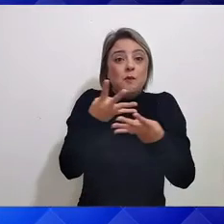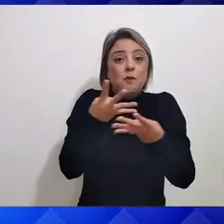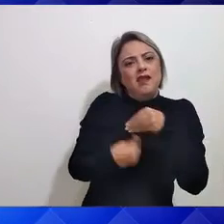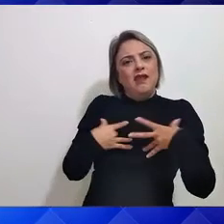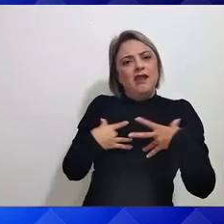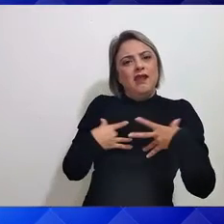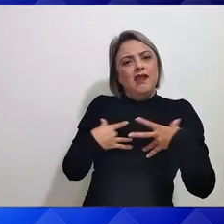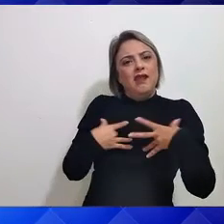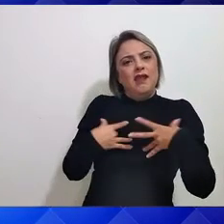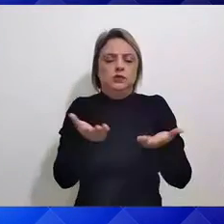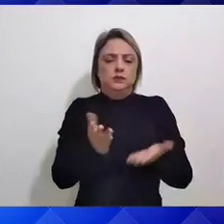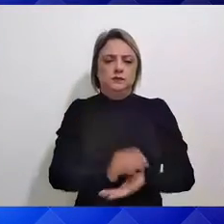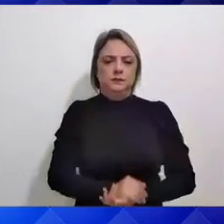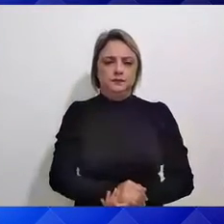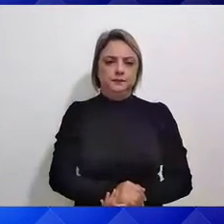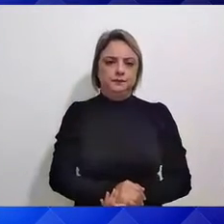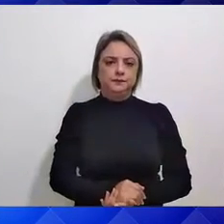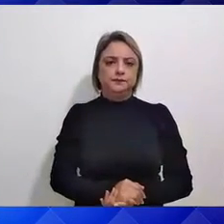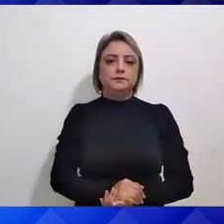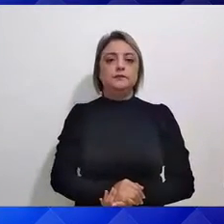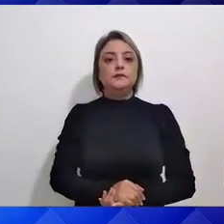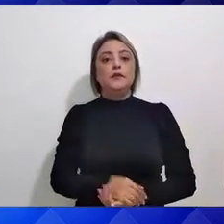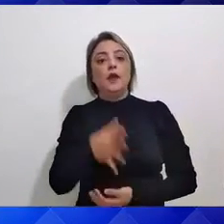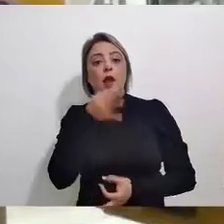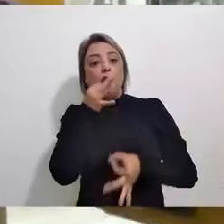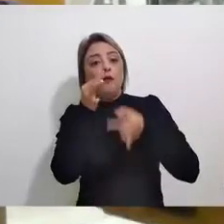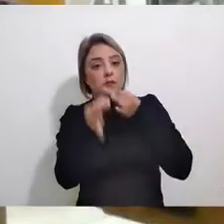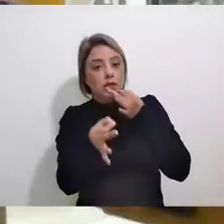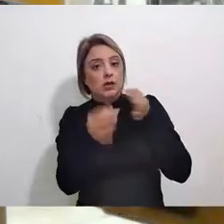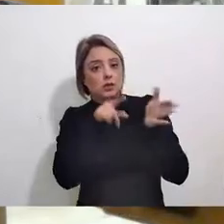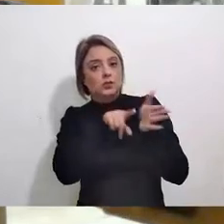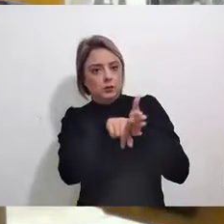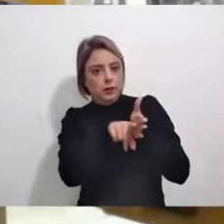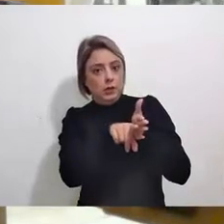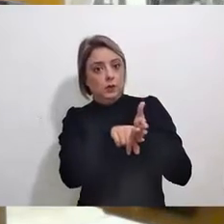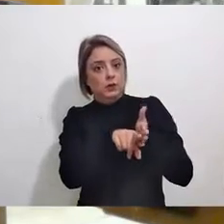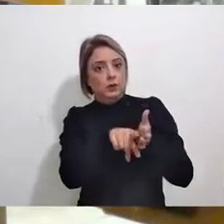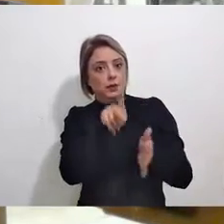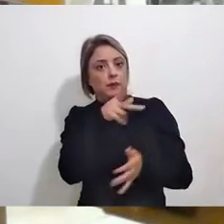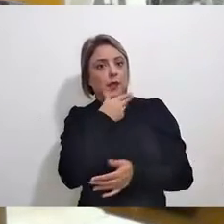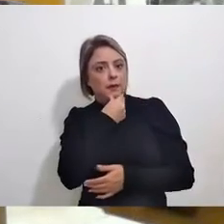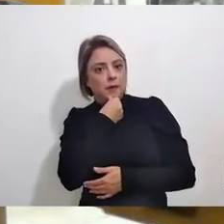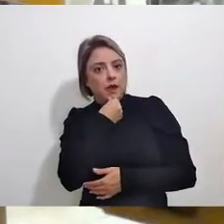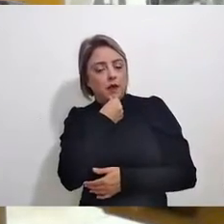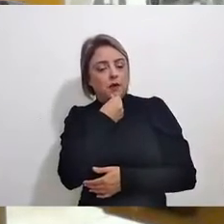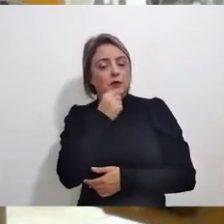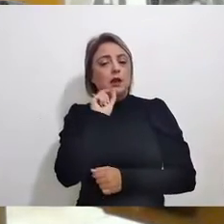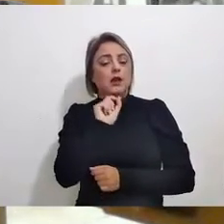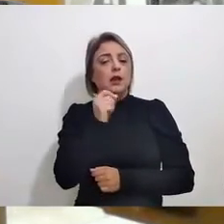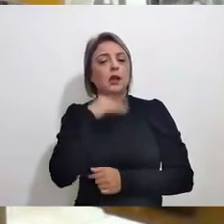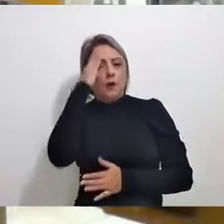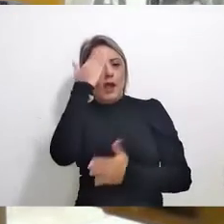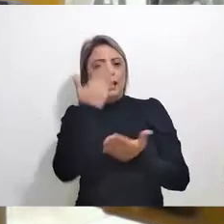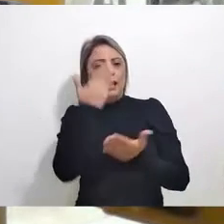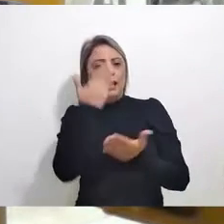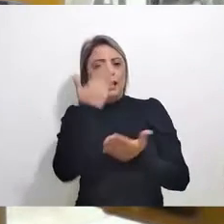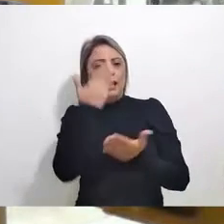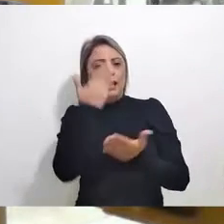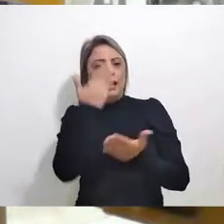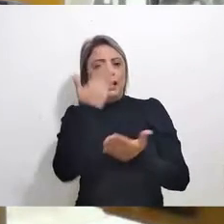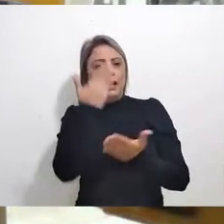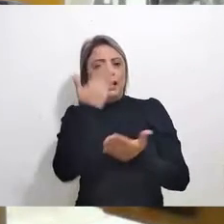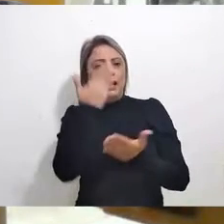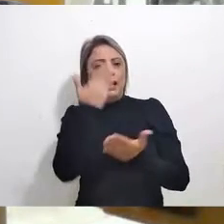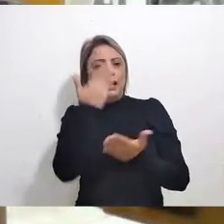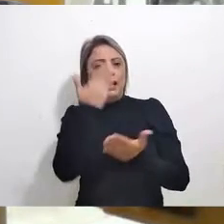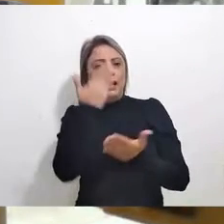Olha, muito boa a sua pergunta, Paulo, e vou dizer para você. Eu acredito que vai ser a mesma ideia, o mesmo pensamento da Telma, que a gente de